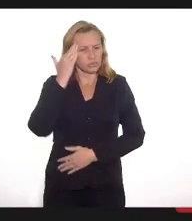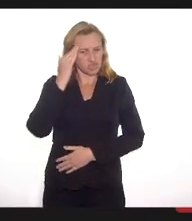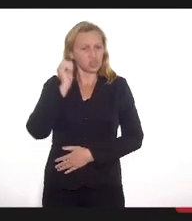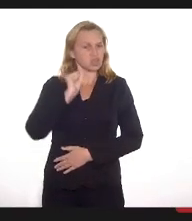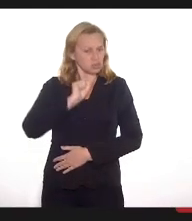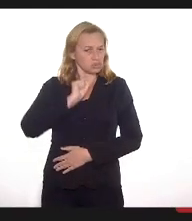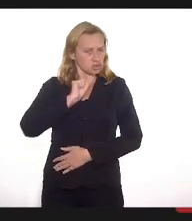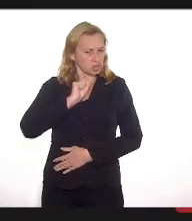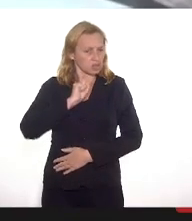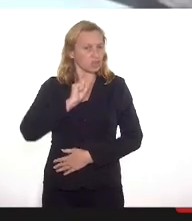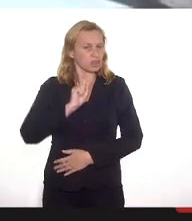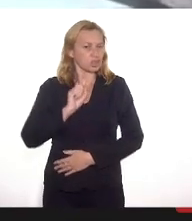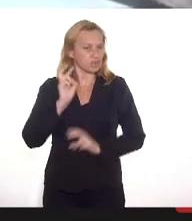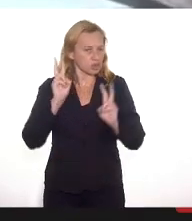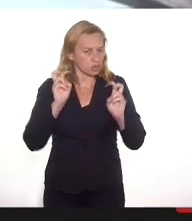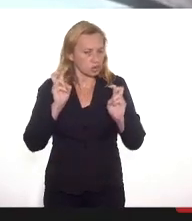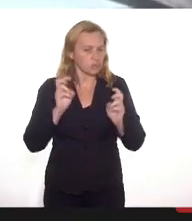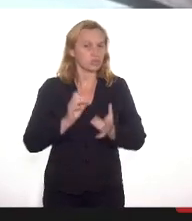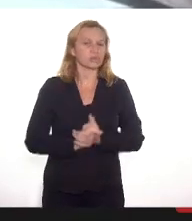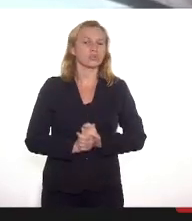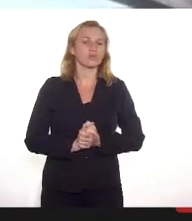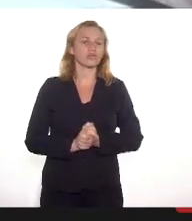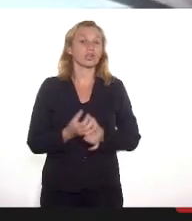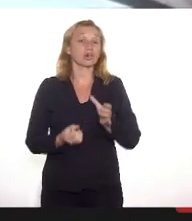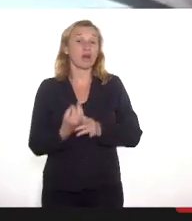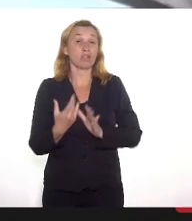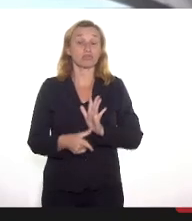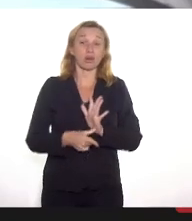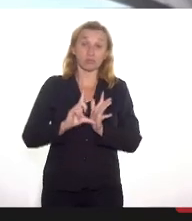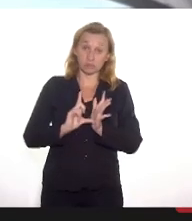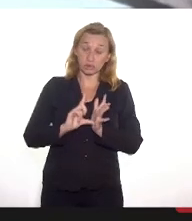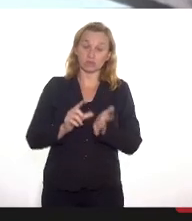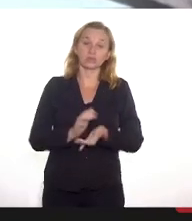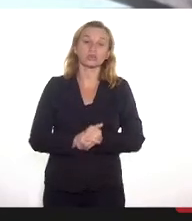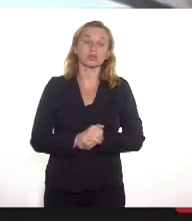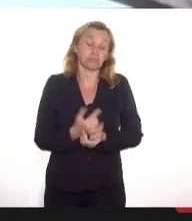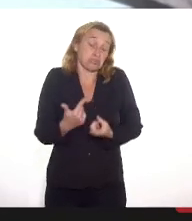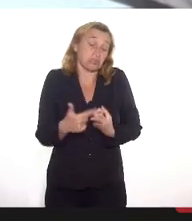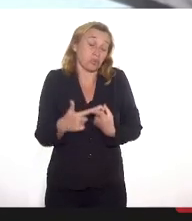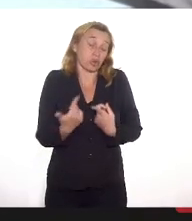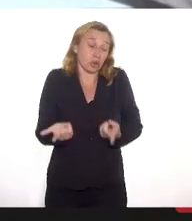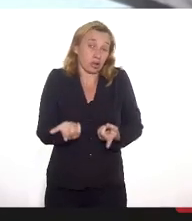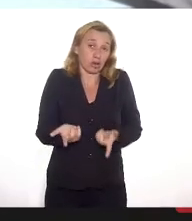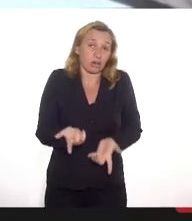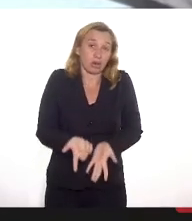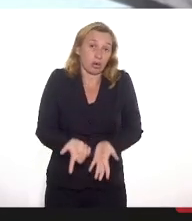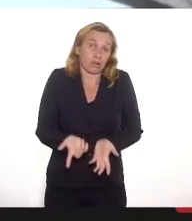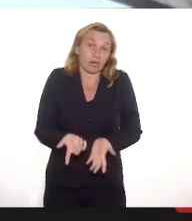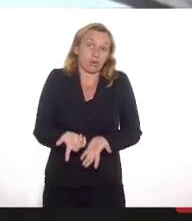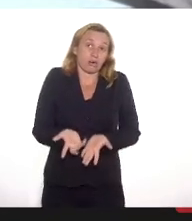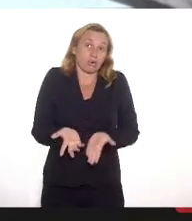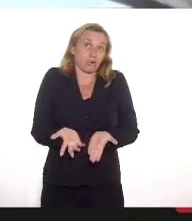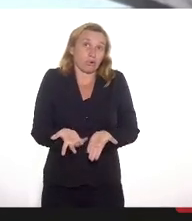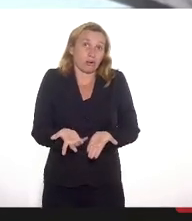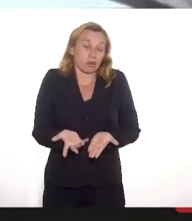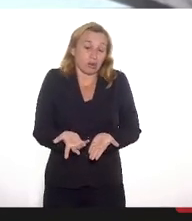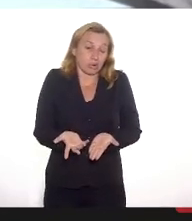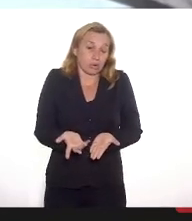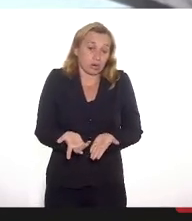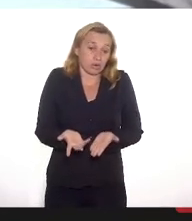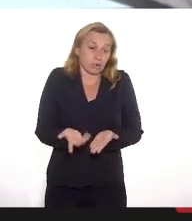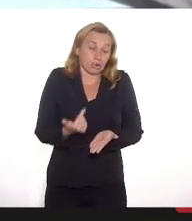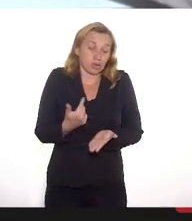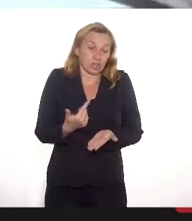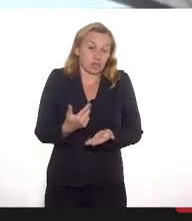essa questão nem ele e nem eles furtar do que foi feito anteriormente e até porque é a